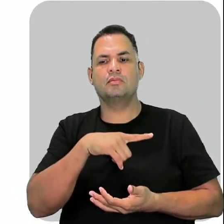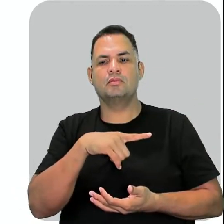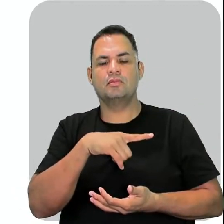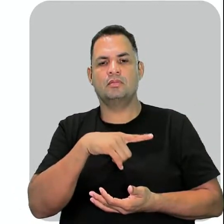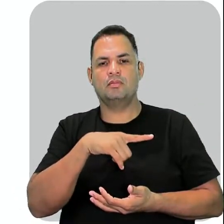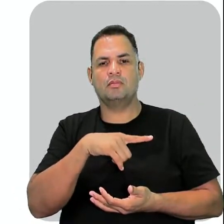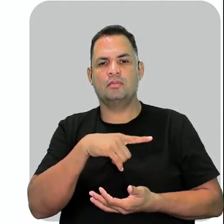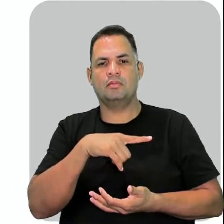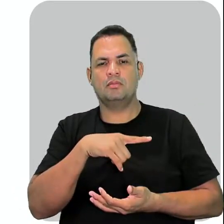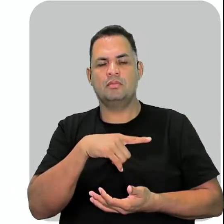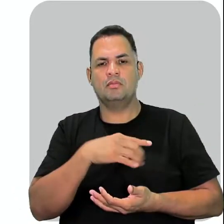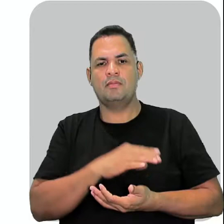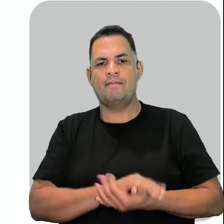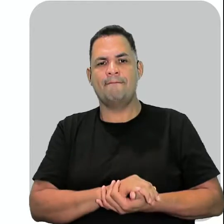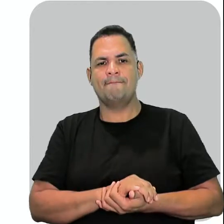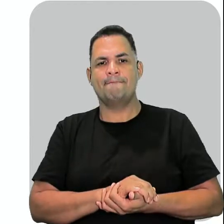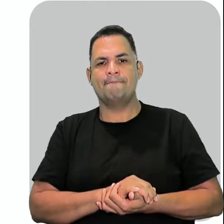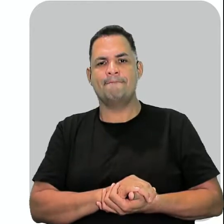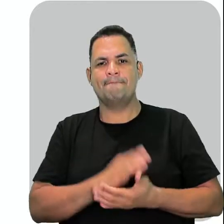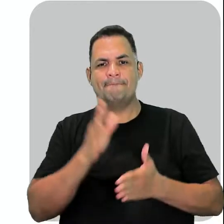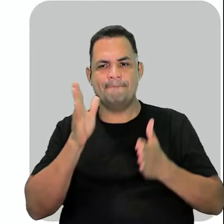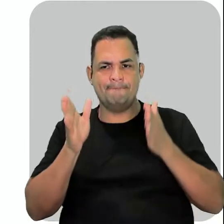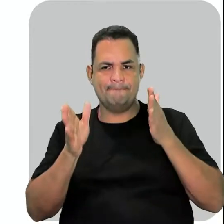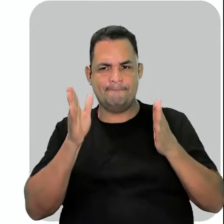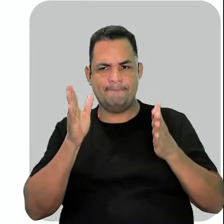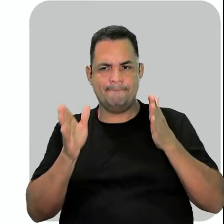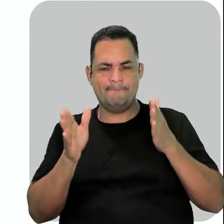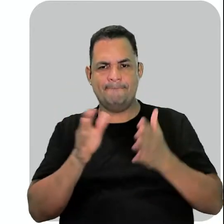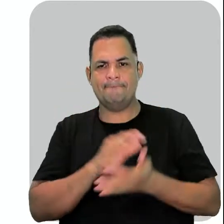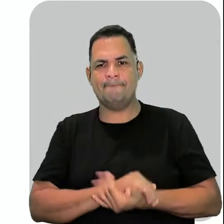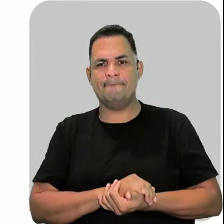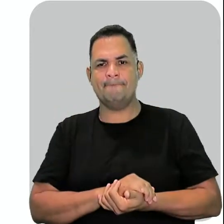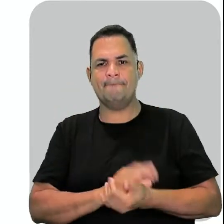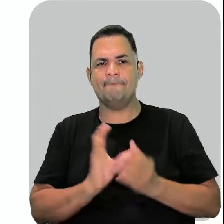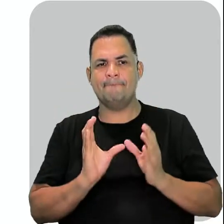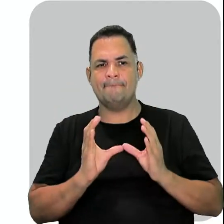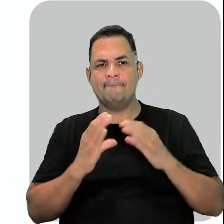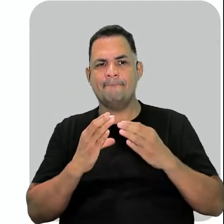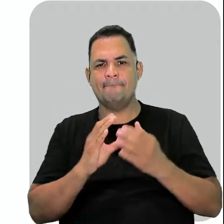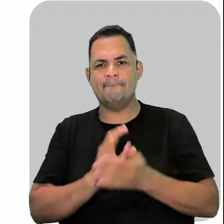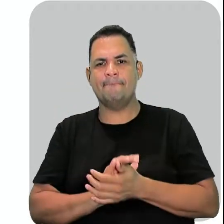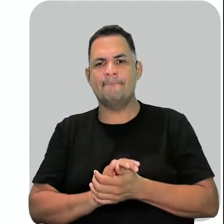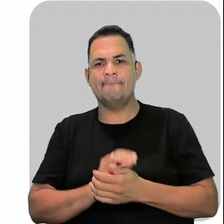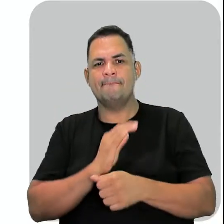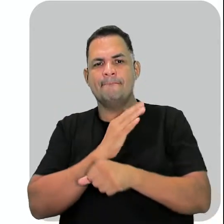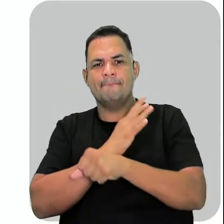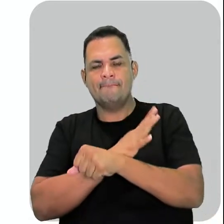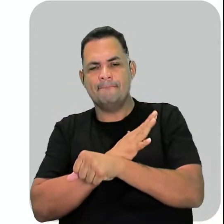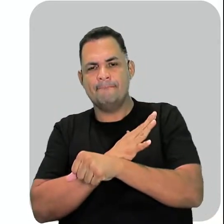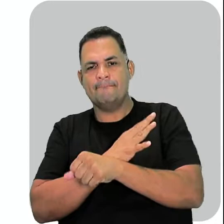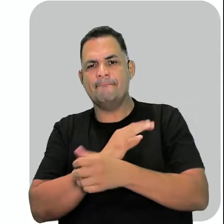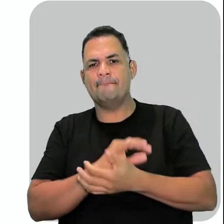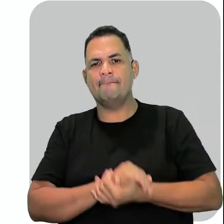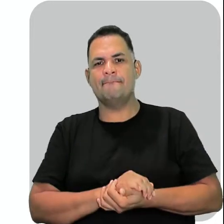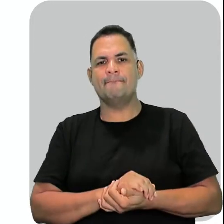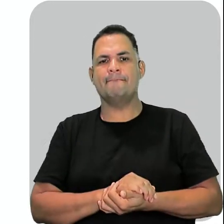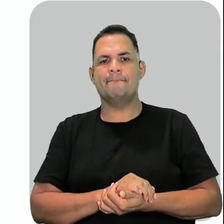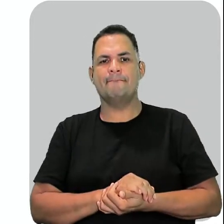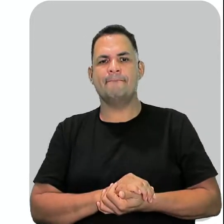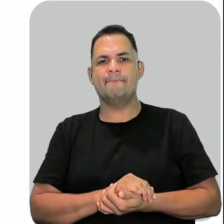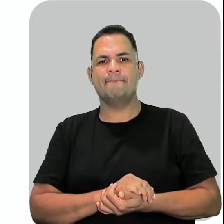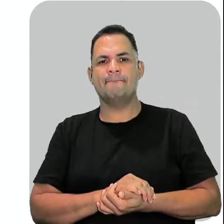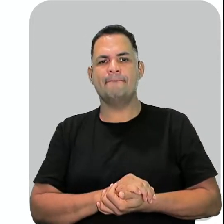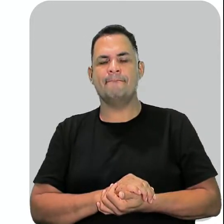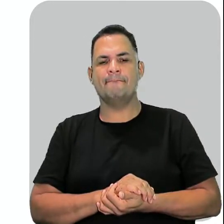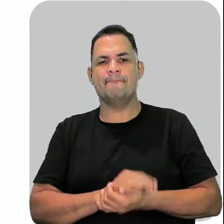ocorrendo nestas extremidades aqui, ó, no grupo do ácido e com a